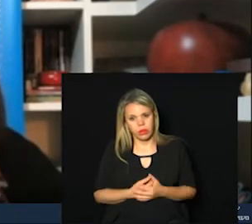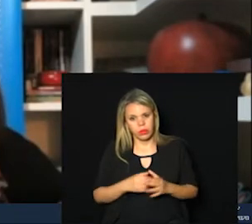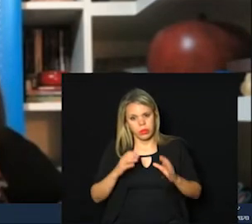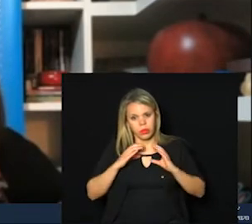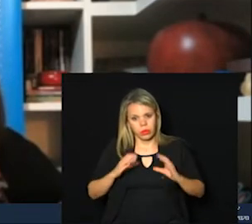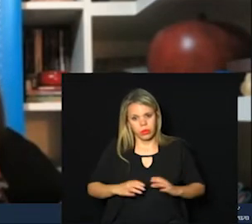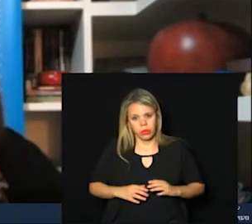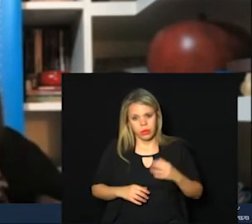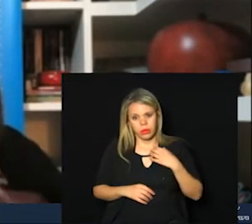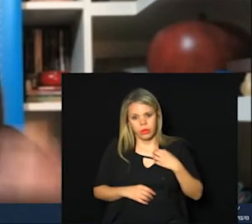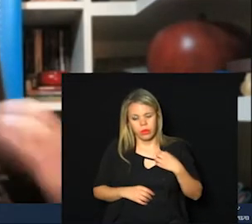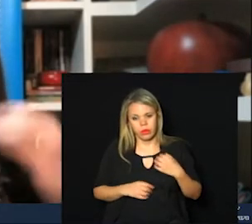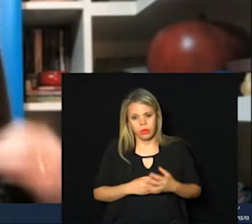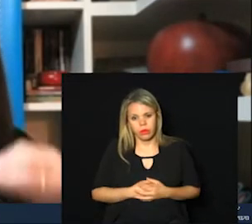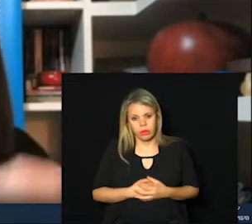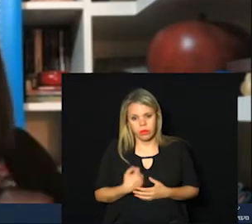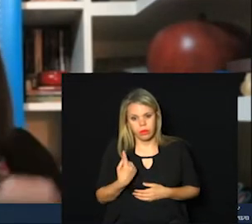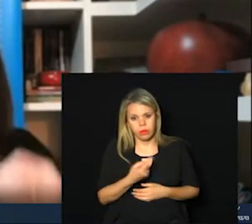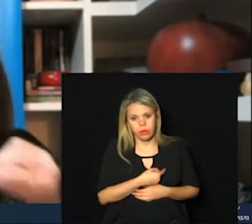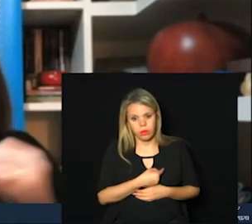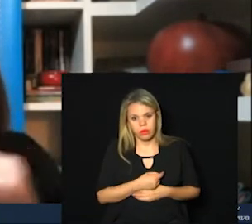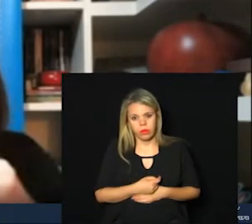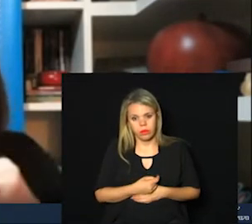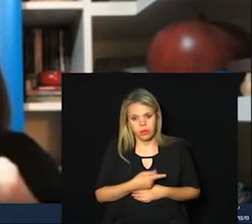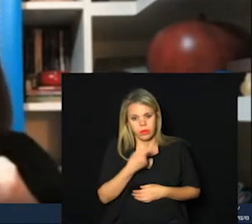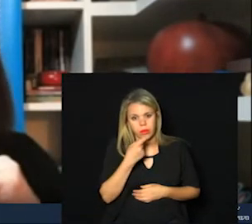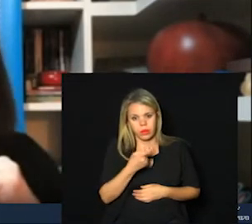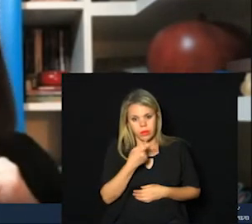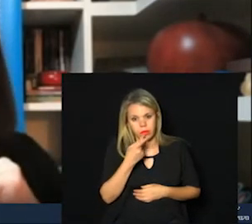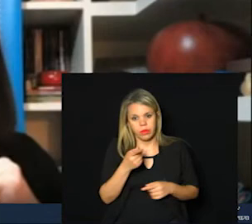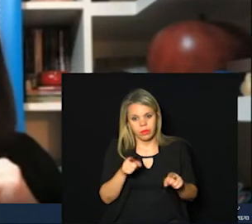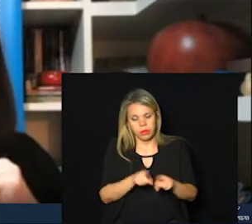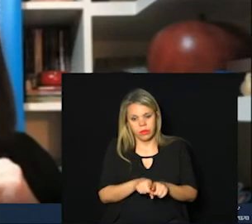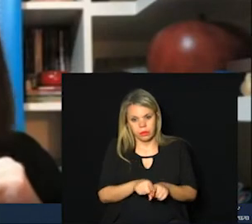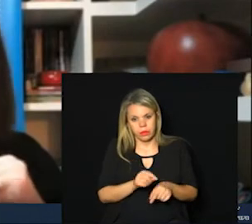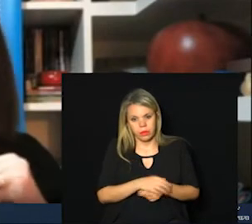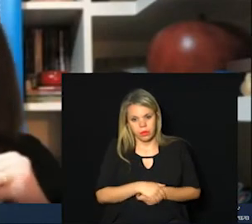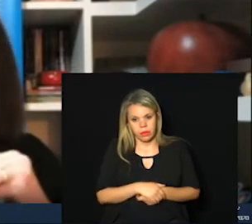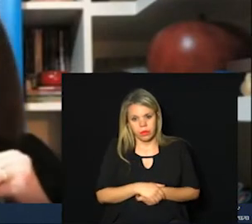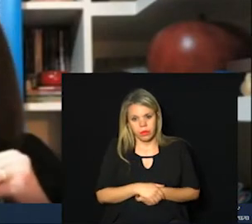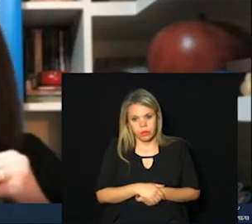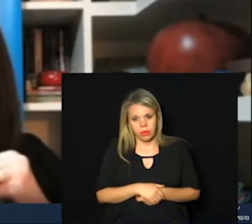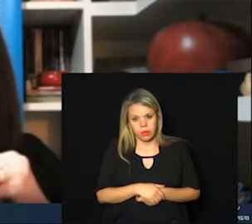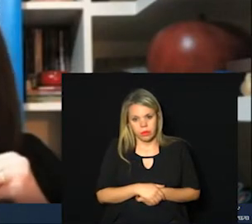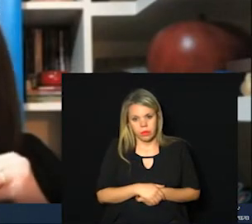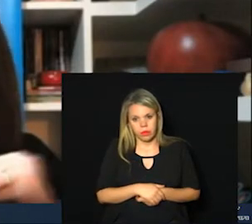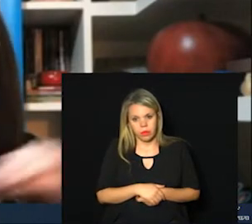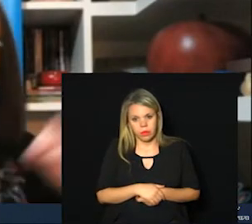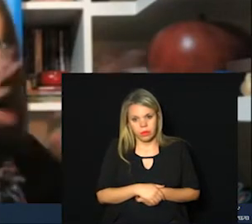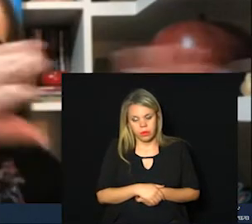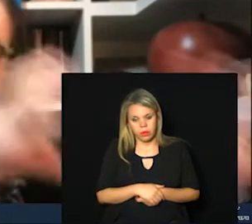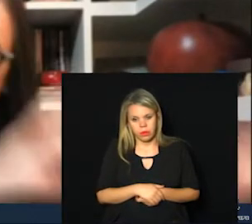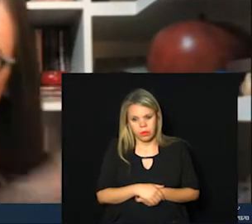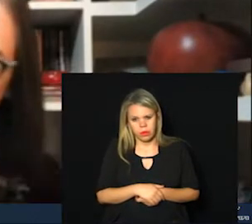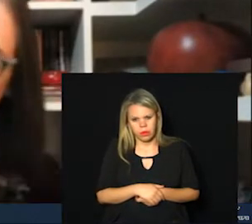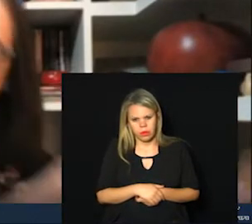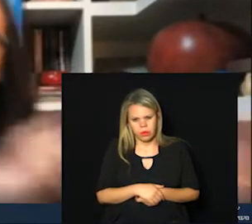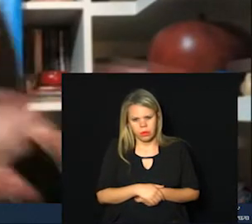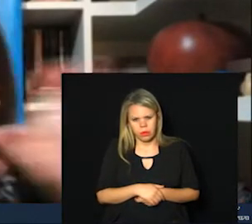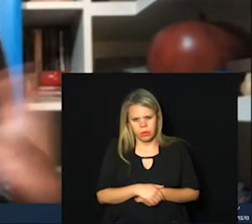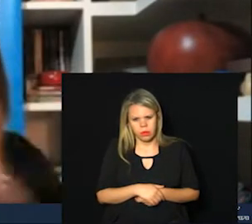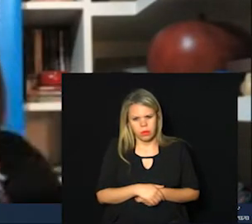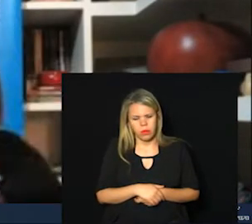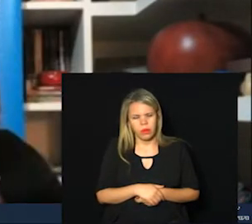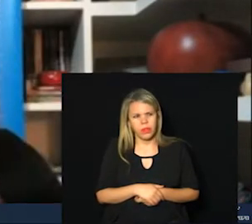comportamento, nós estamos falando também de 6, não só os princípios